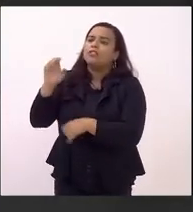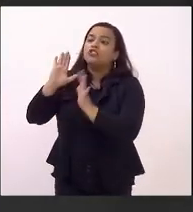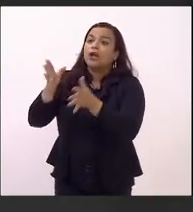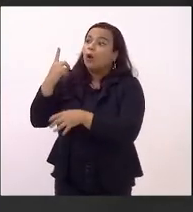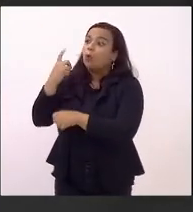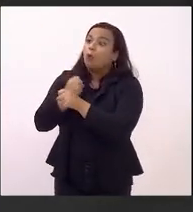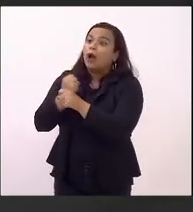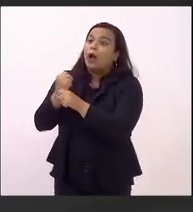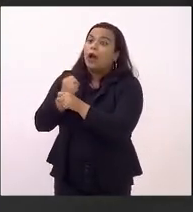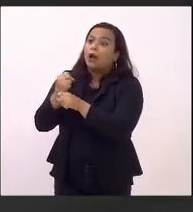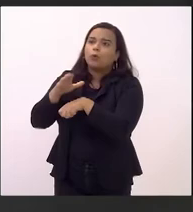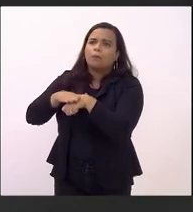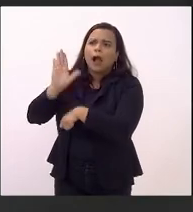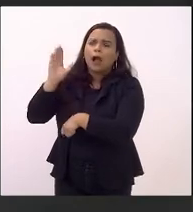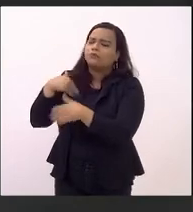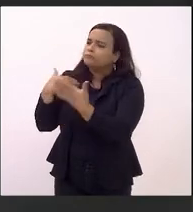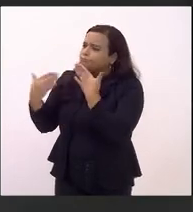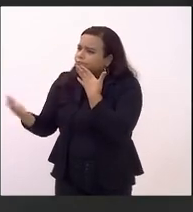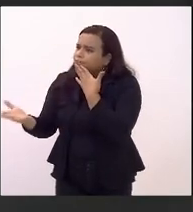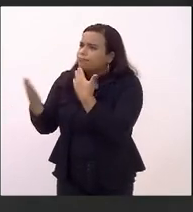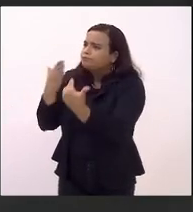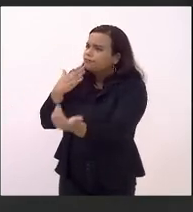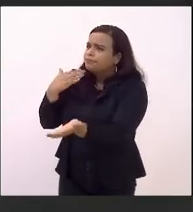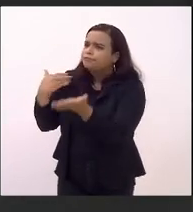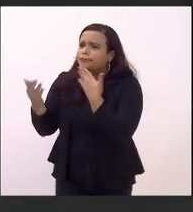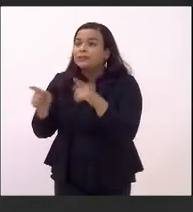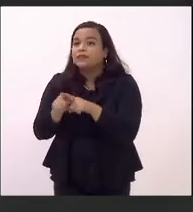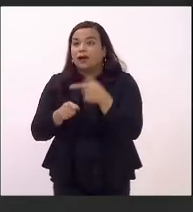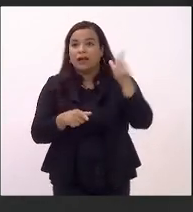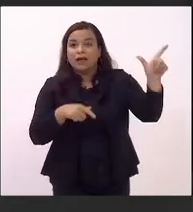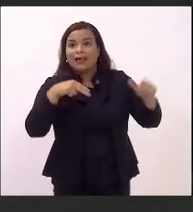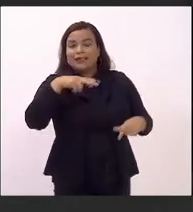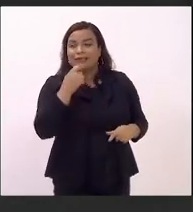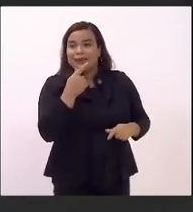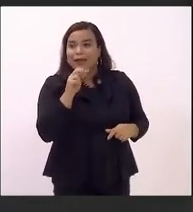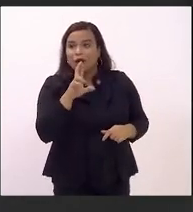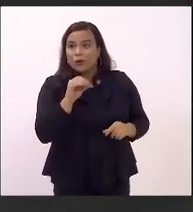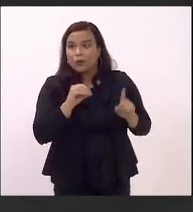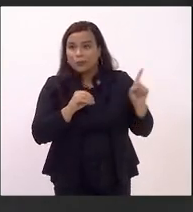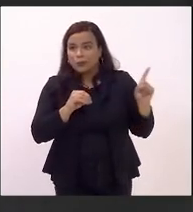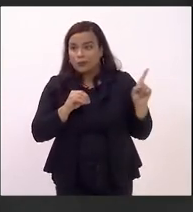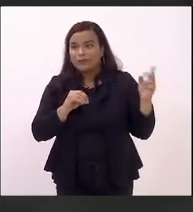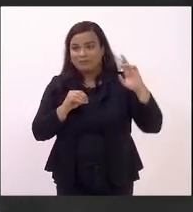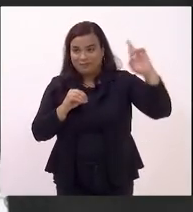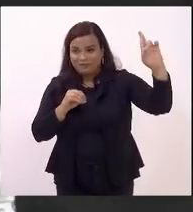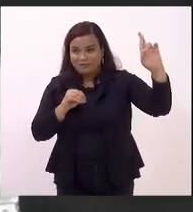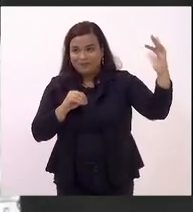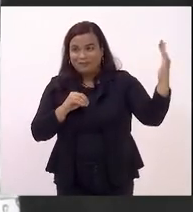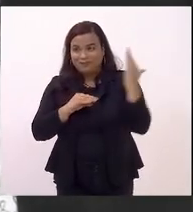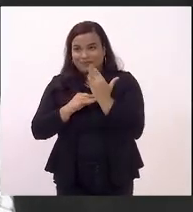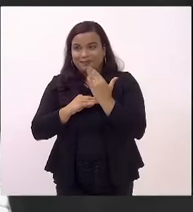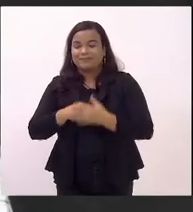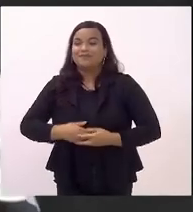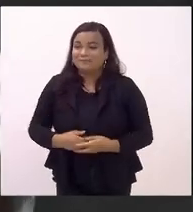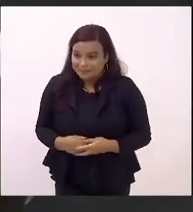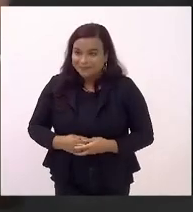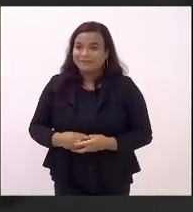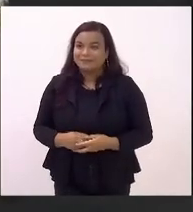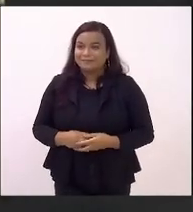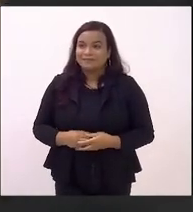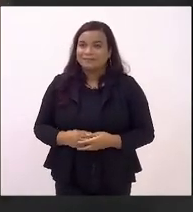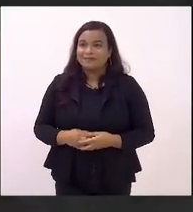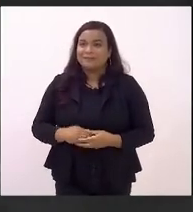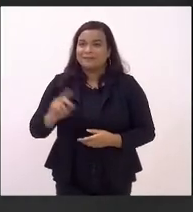Né? E o Negro Gum, que aqui está, que é o responsável, né? Que é o cara responsável. Nós temos